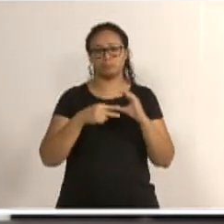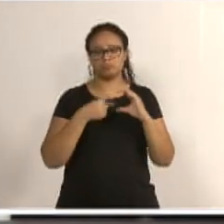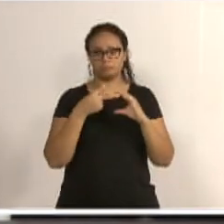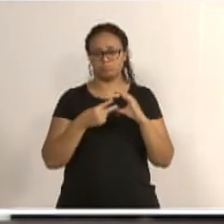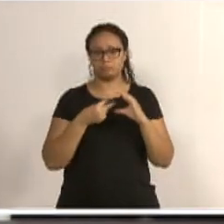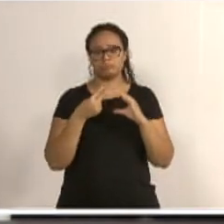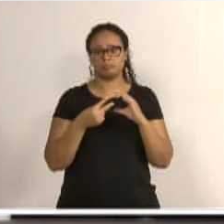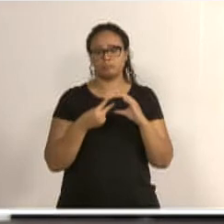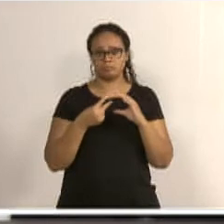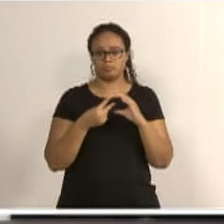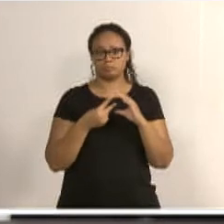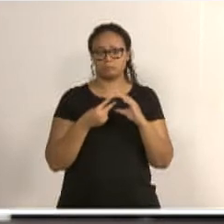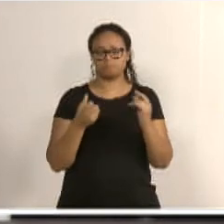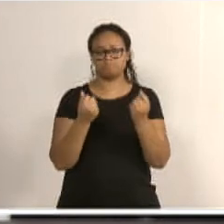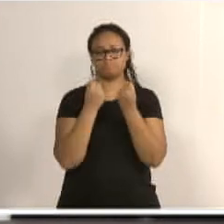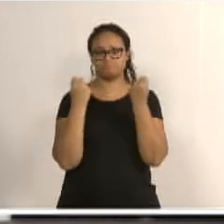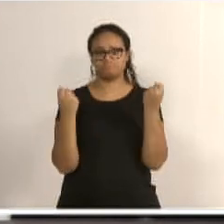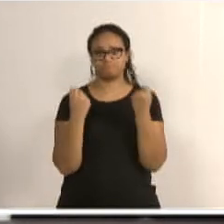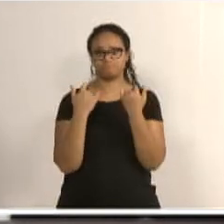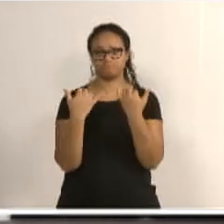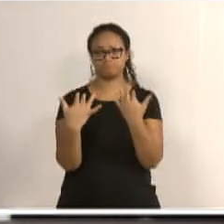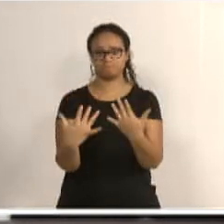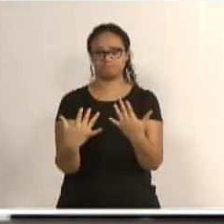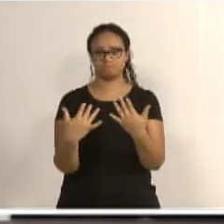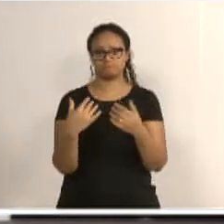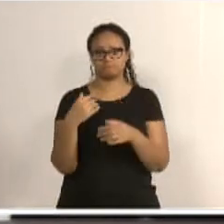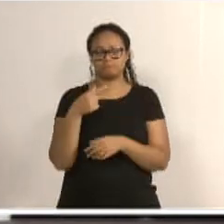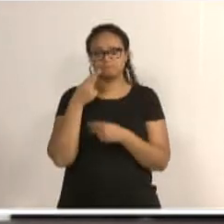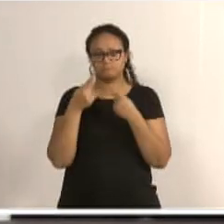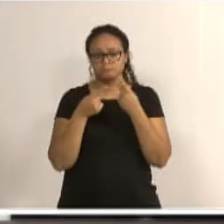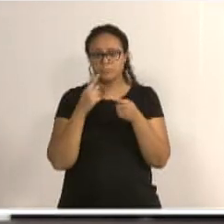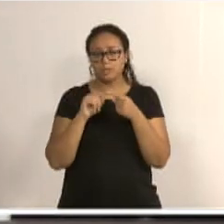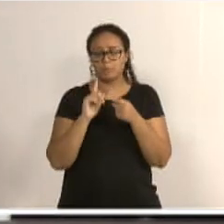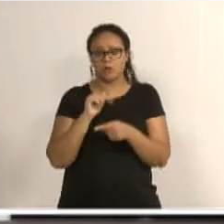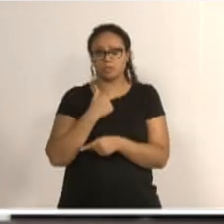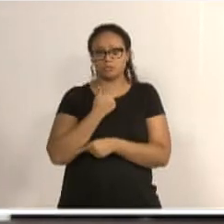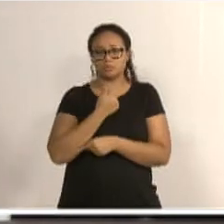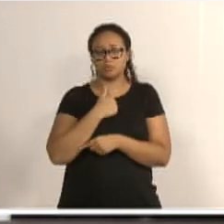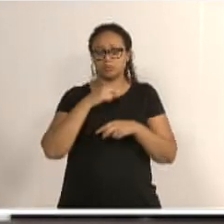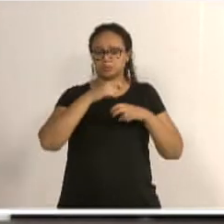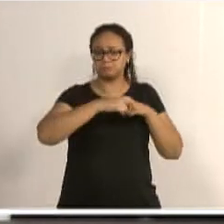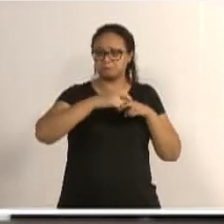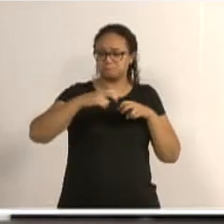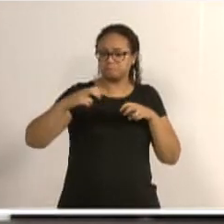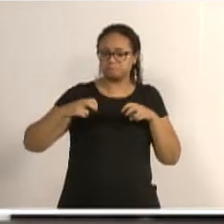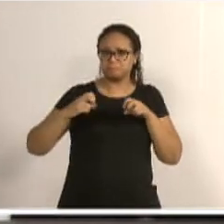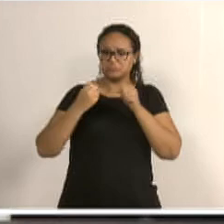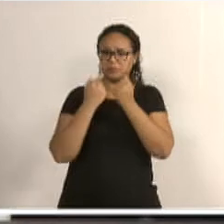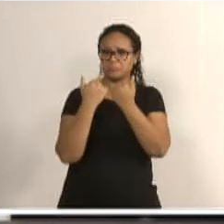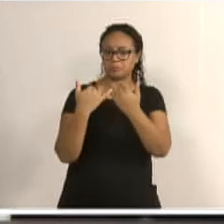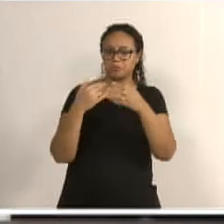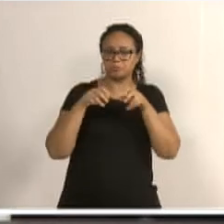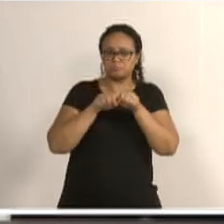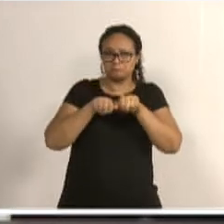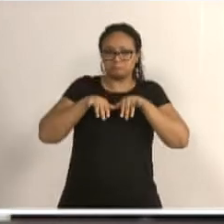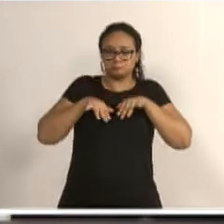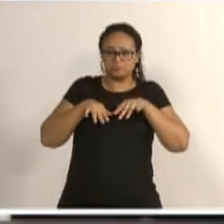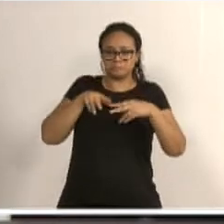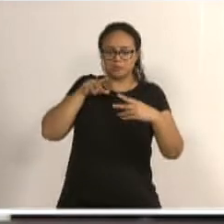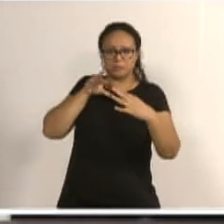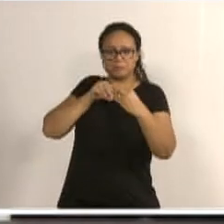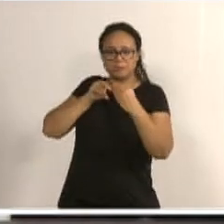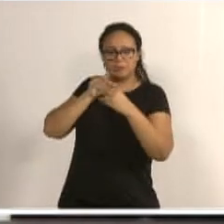acontecesse. Agora, se nós não conseguimos sentar numa mesa para conversar de uma forma tranquila, vai ficar difícil nós fazermos